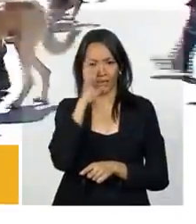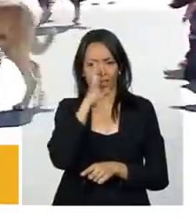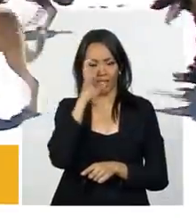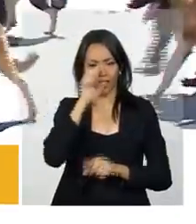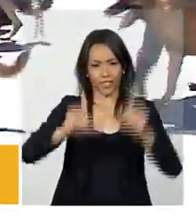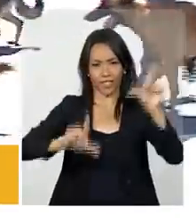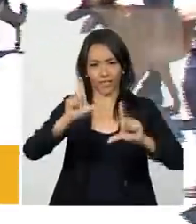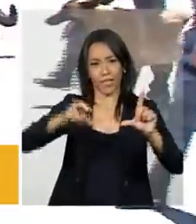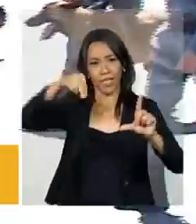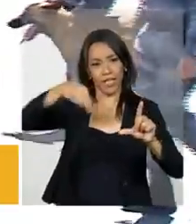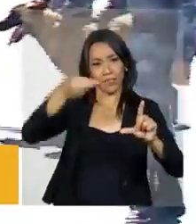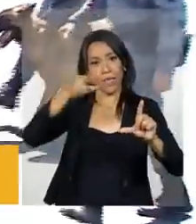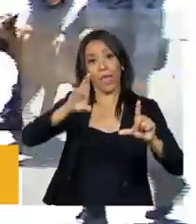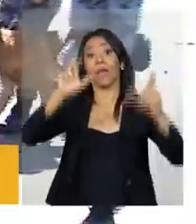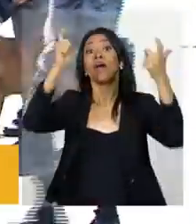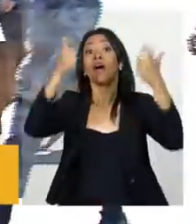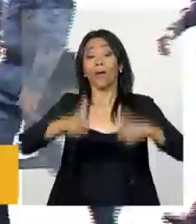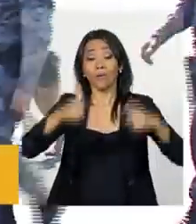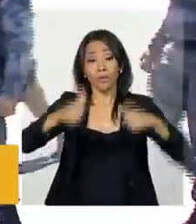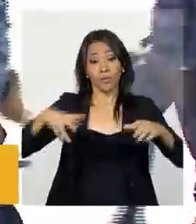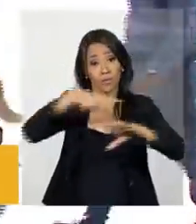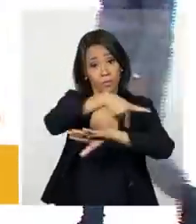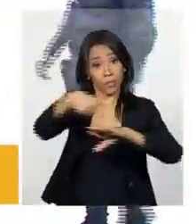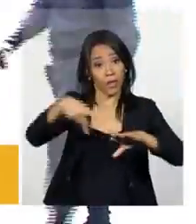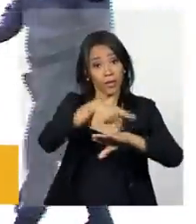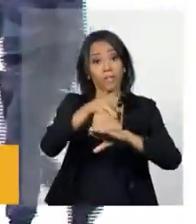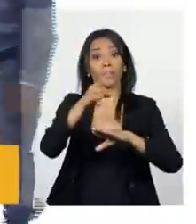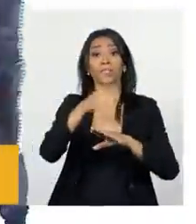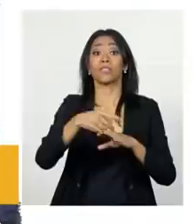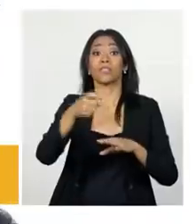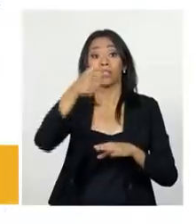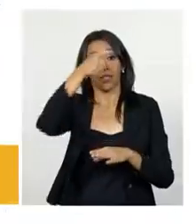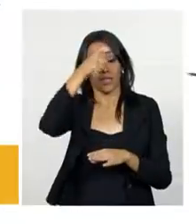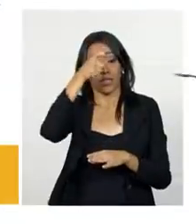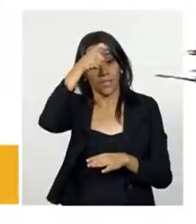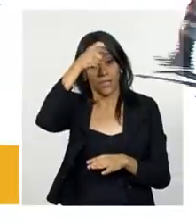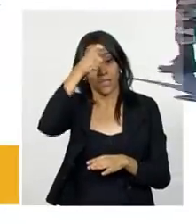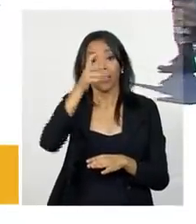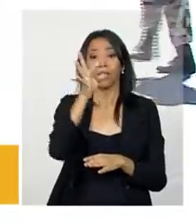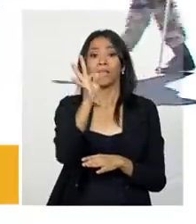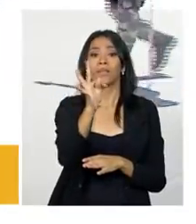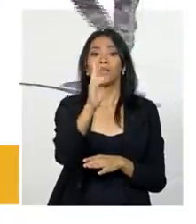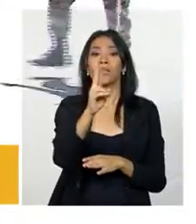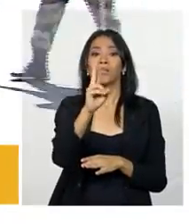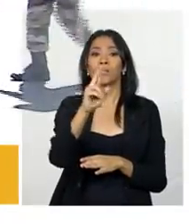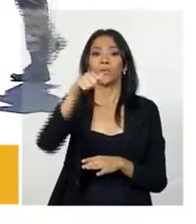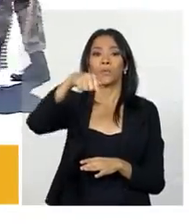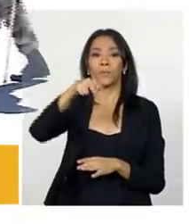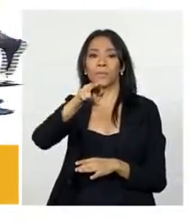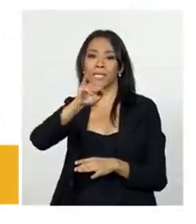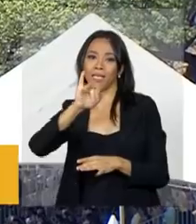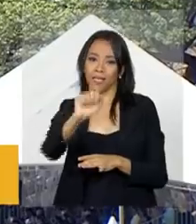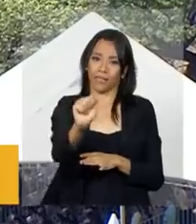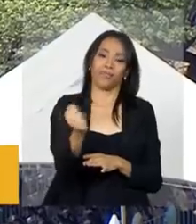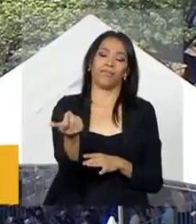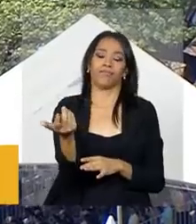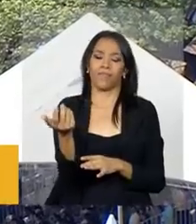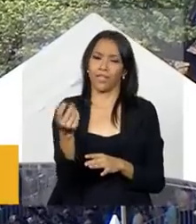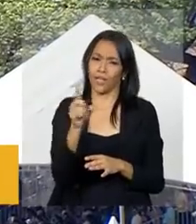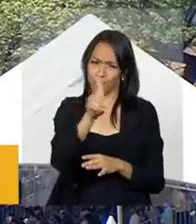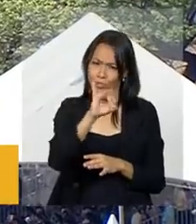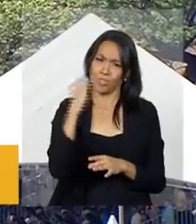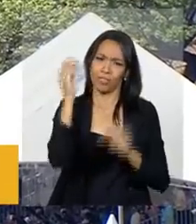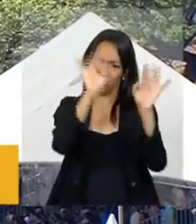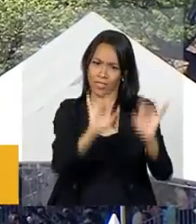de Istambul, na Turquia. Ele diz que o evento está maravilhoso e o dia é especial para os brasileiros em todo o mundo. Muito legal